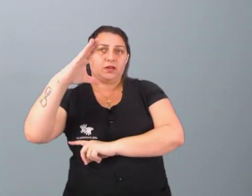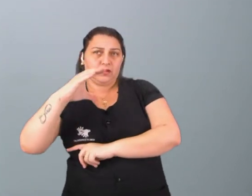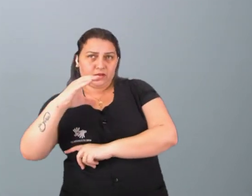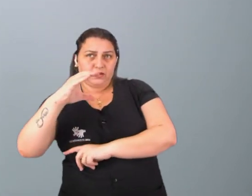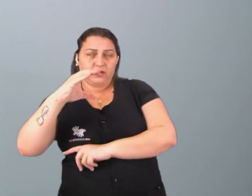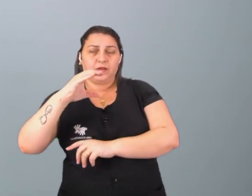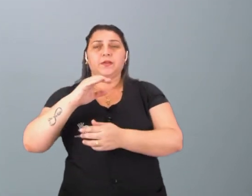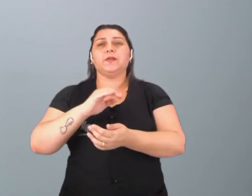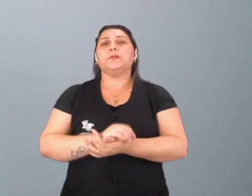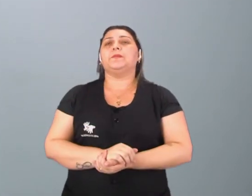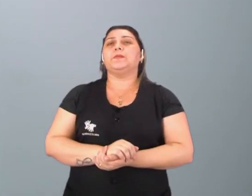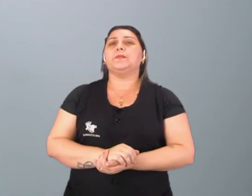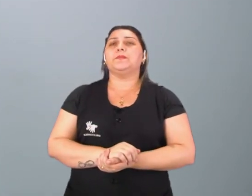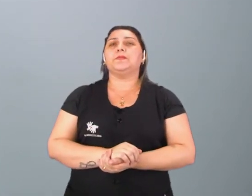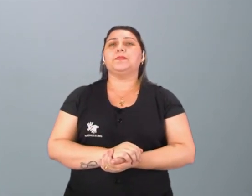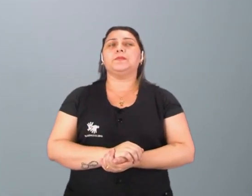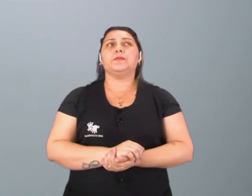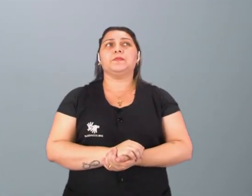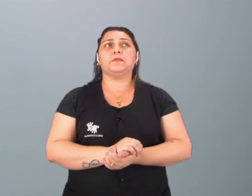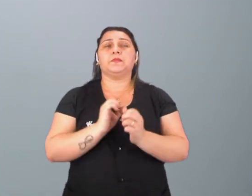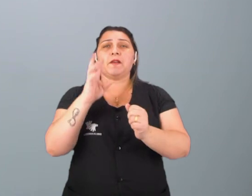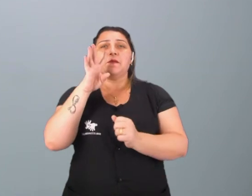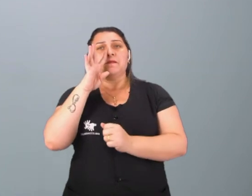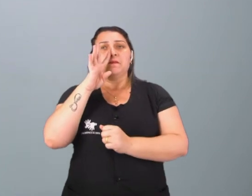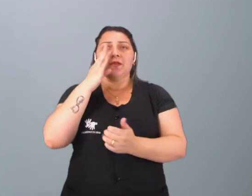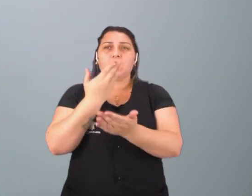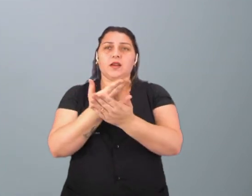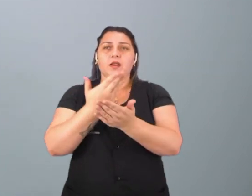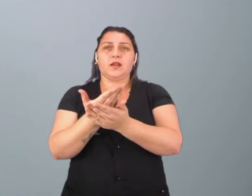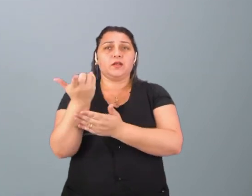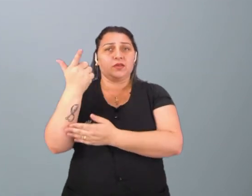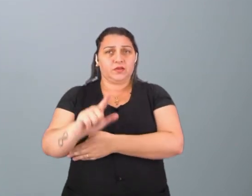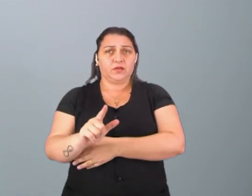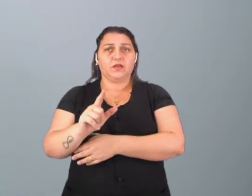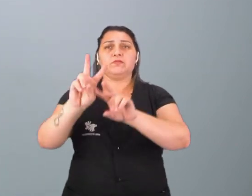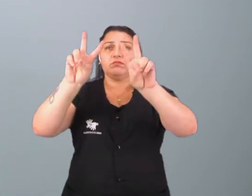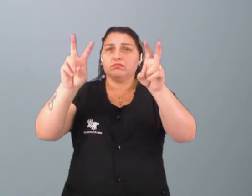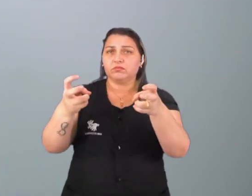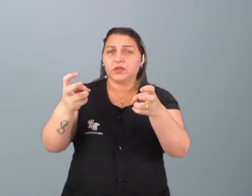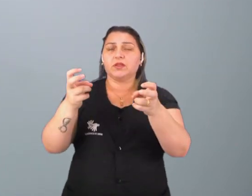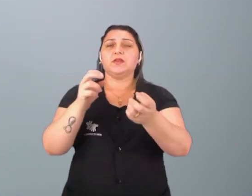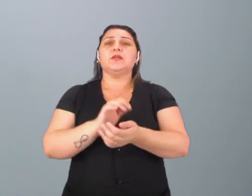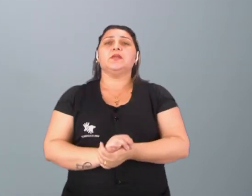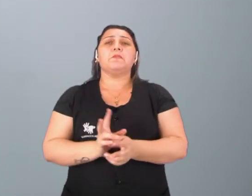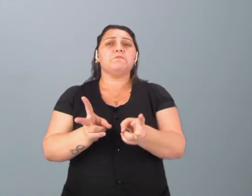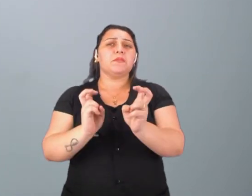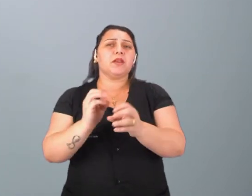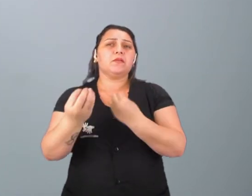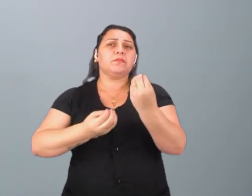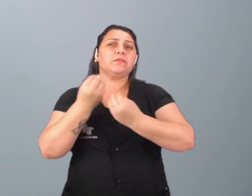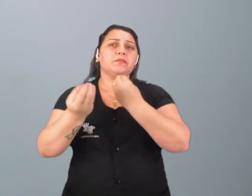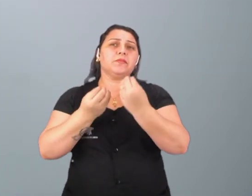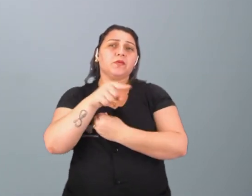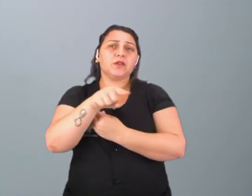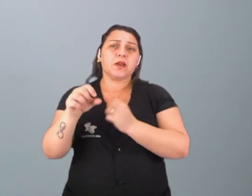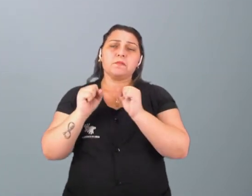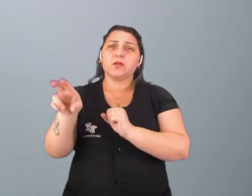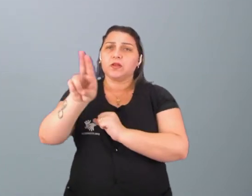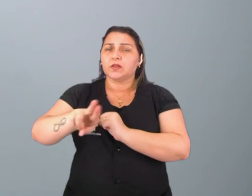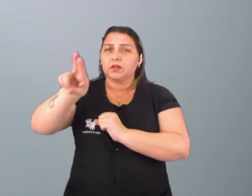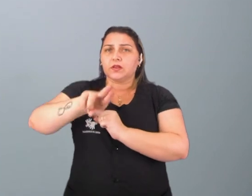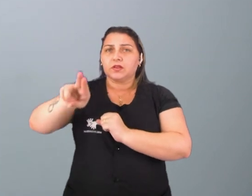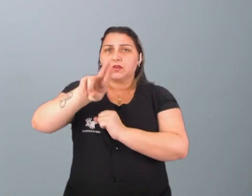do técnico da Vigilância de Saúde da Subprefeitura do Ipiranga, que aconselhou a população a